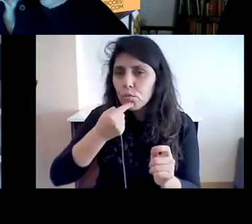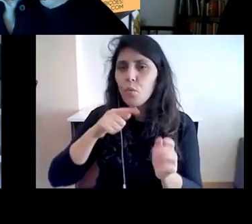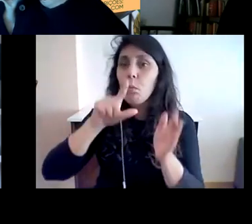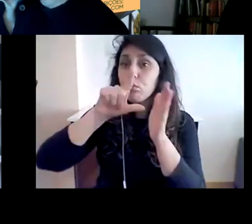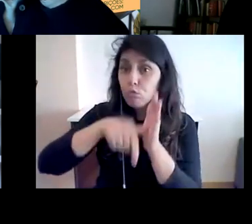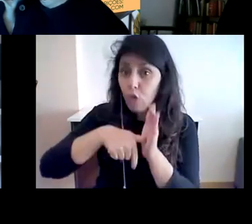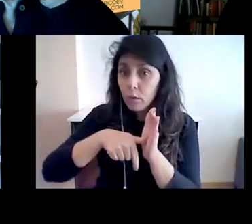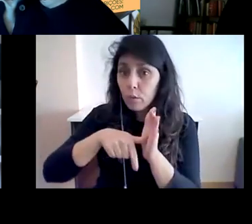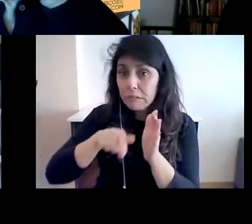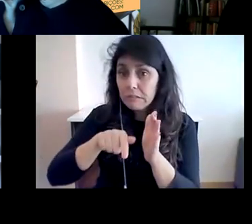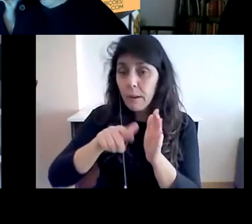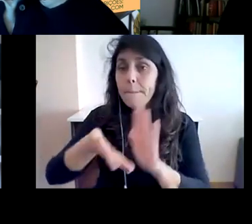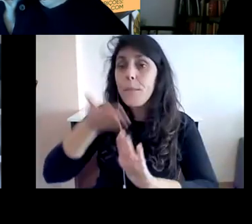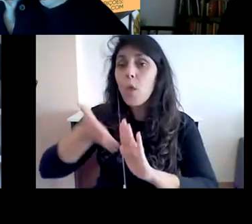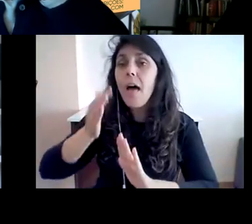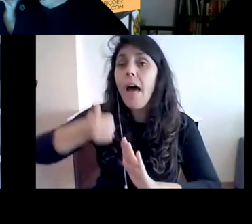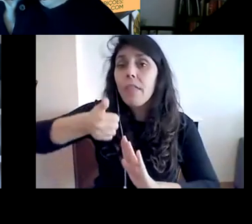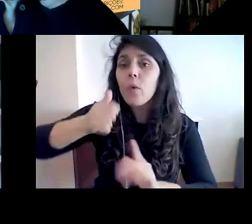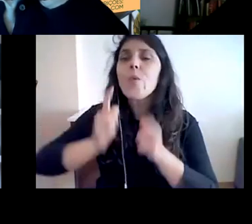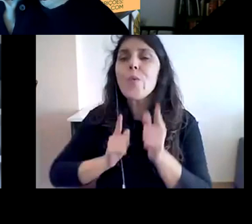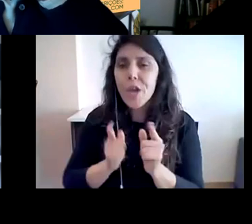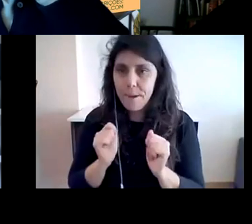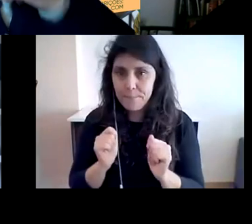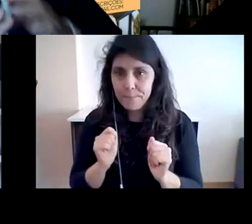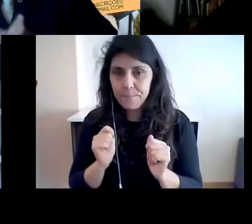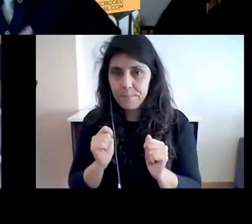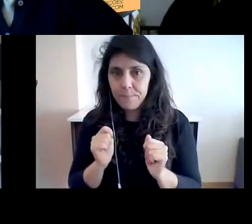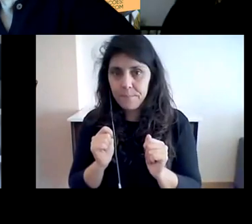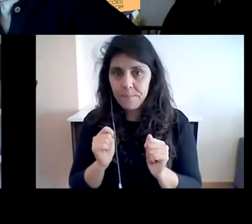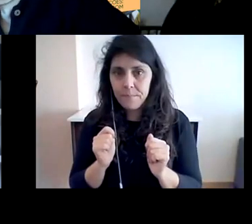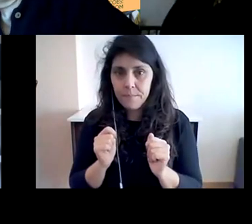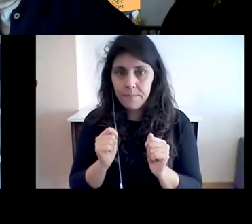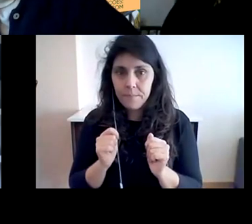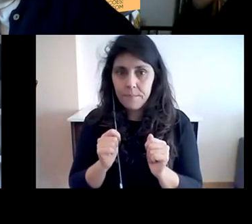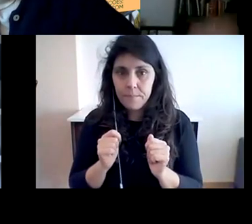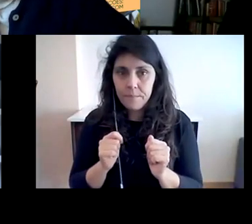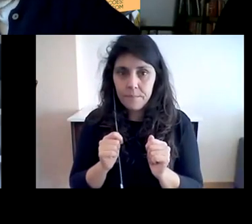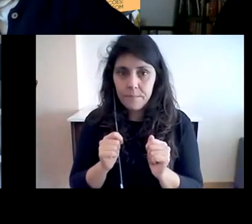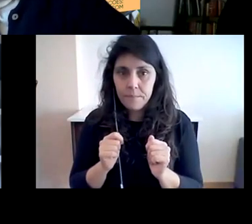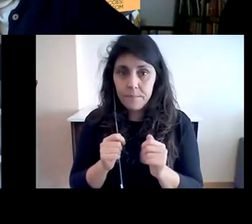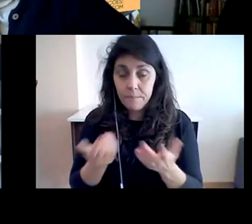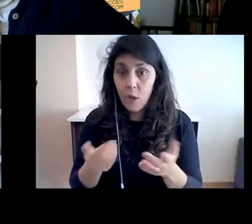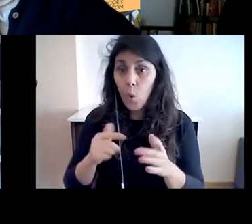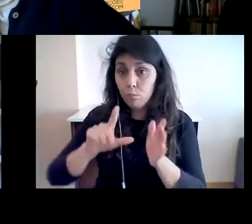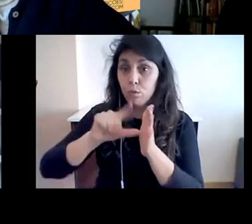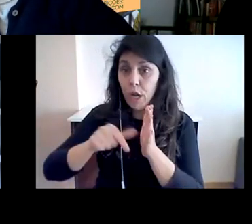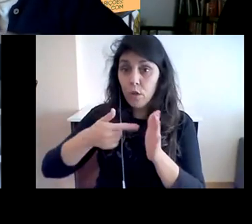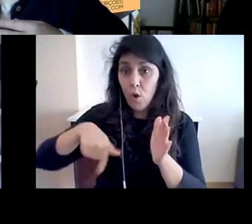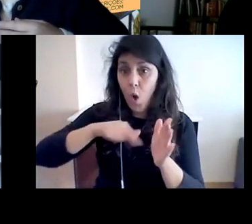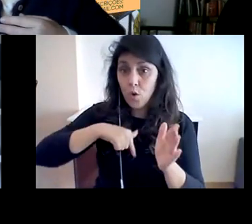que damos como, ou que apontamos e que